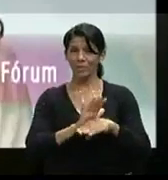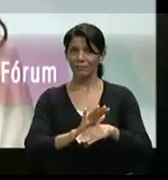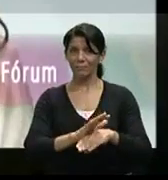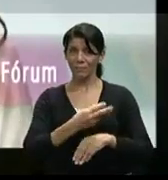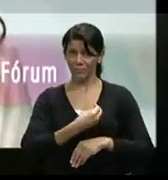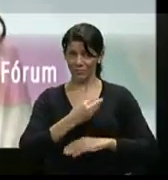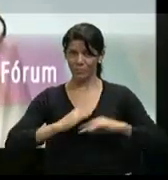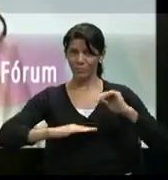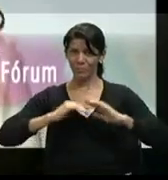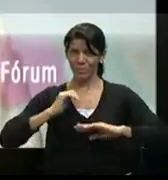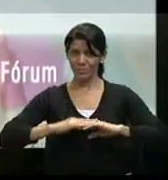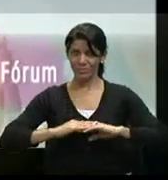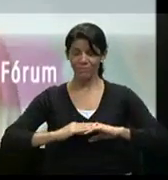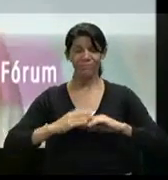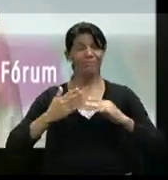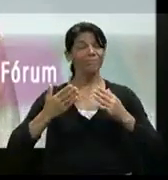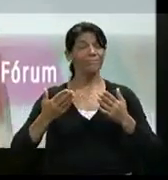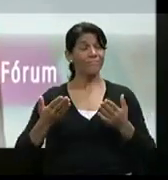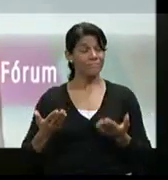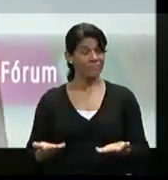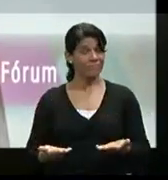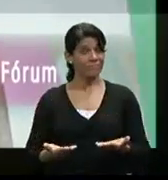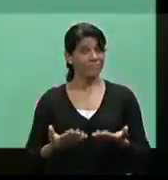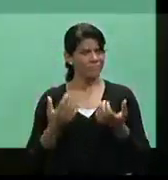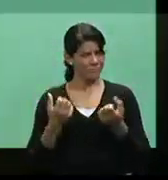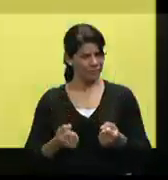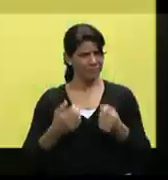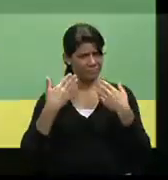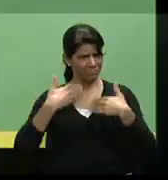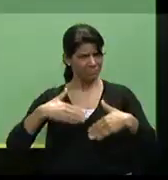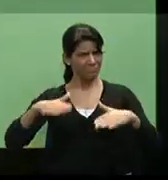na vida profissional? Então, vamos nessa!